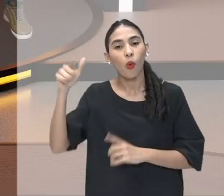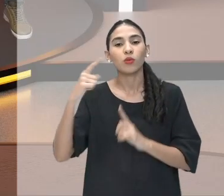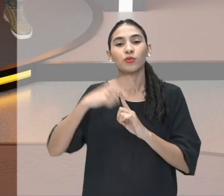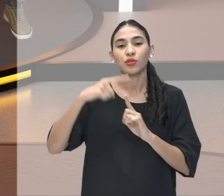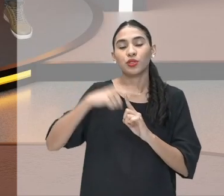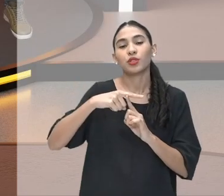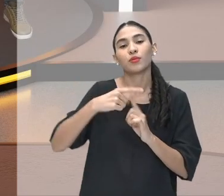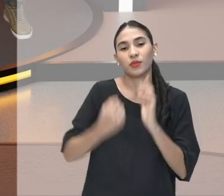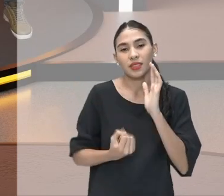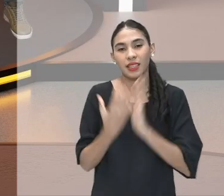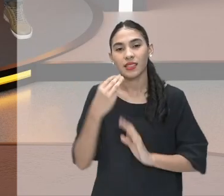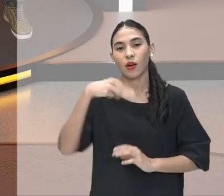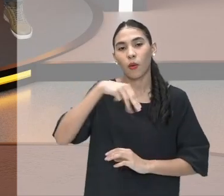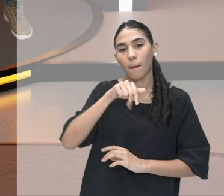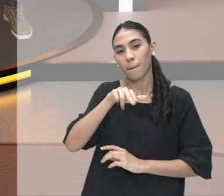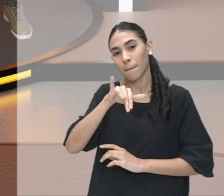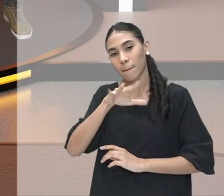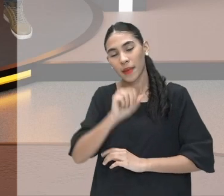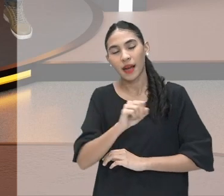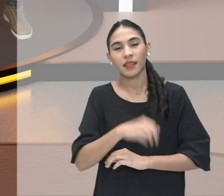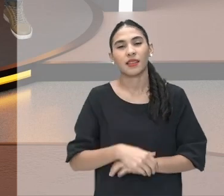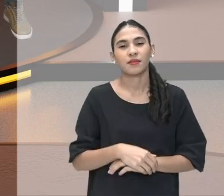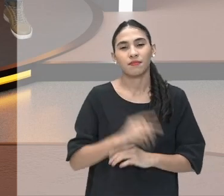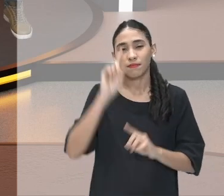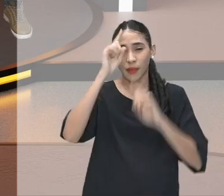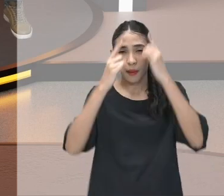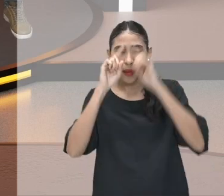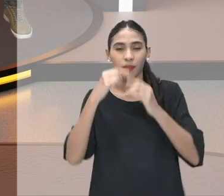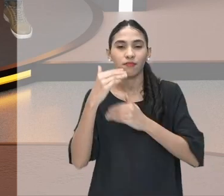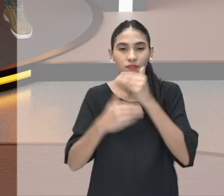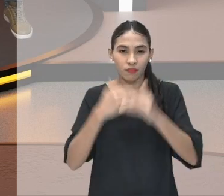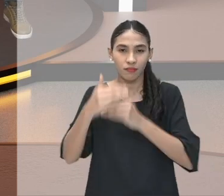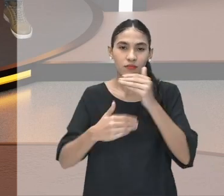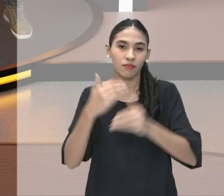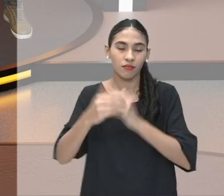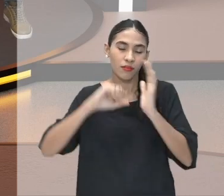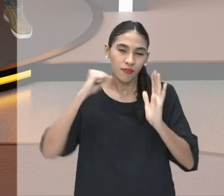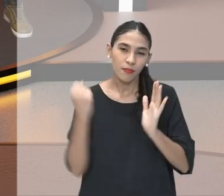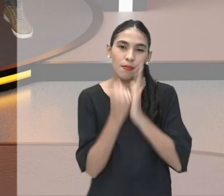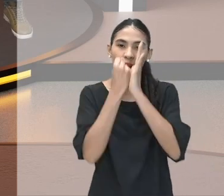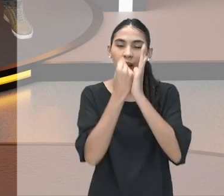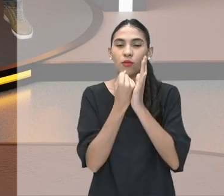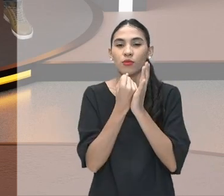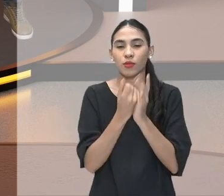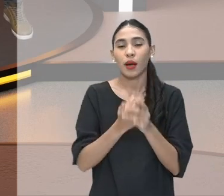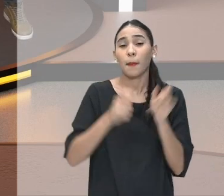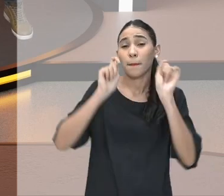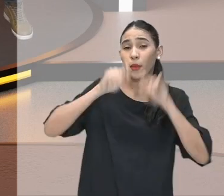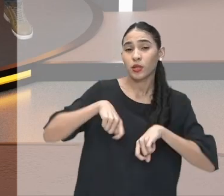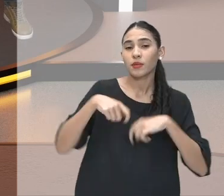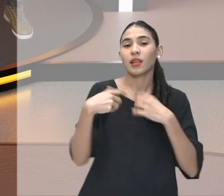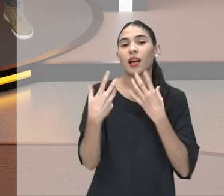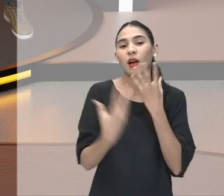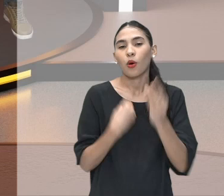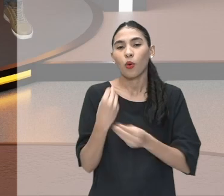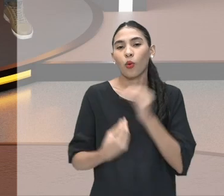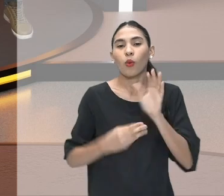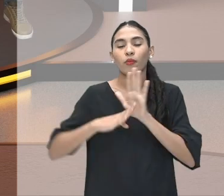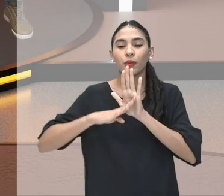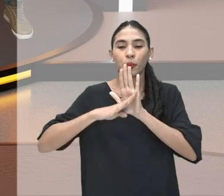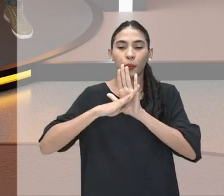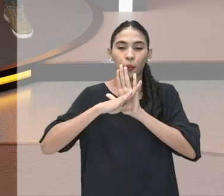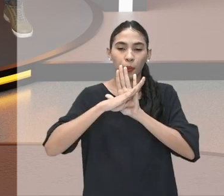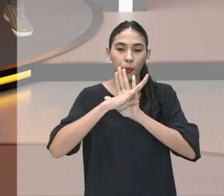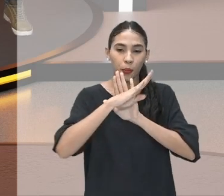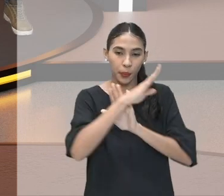máquina que é inventada. Então, muitos inventos vieram aí que possibilitaram aí o aumento da produção